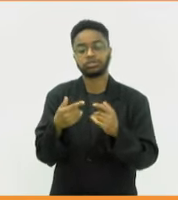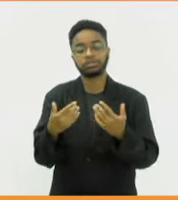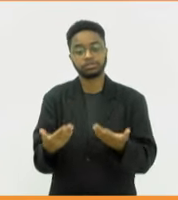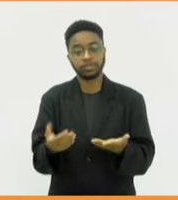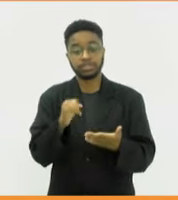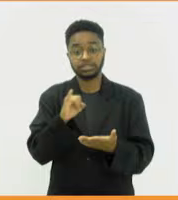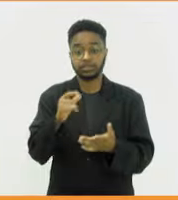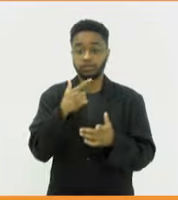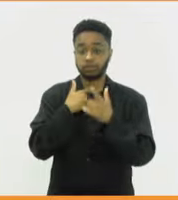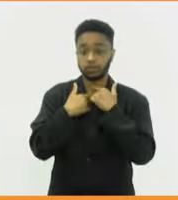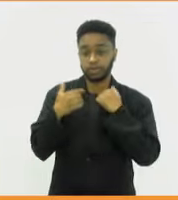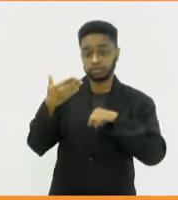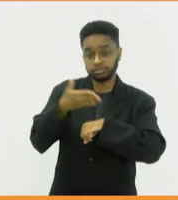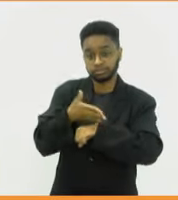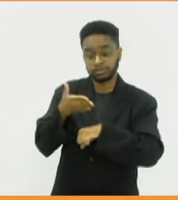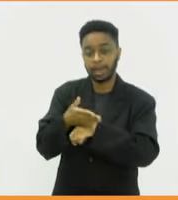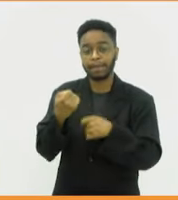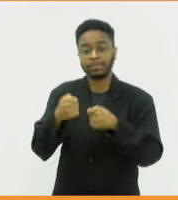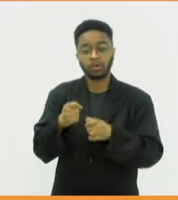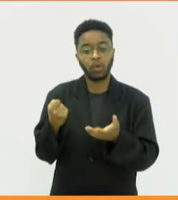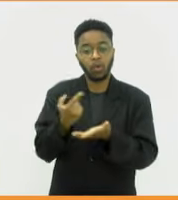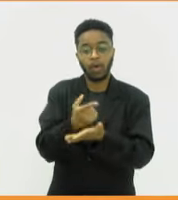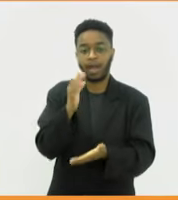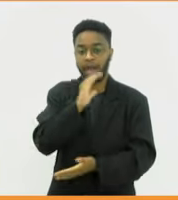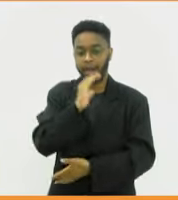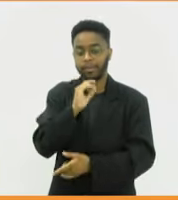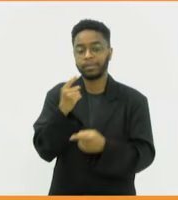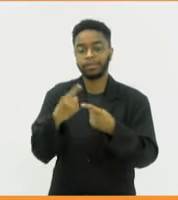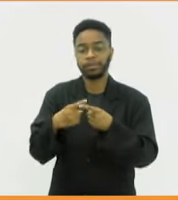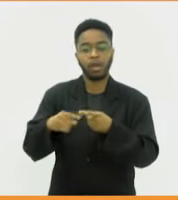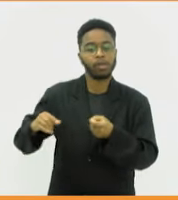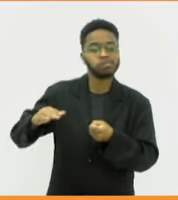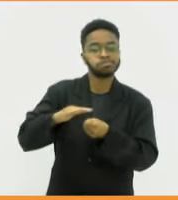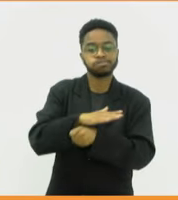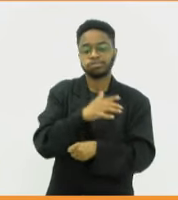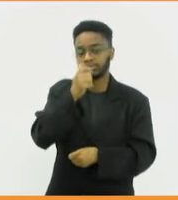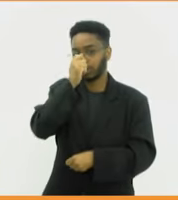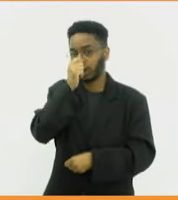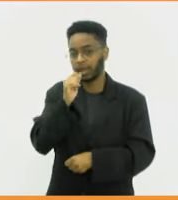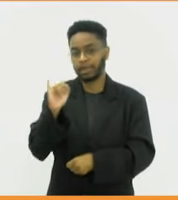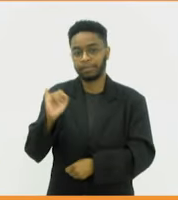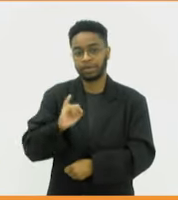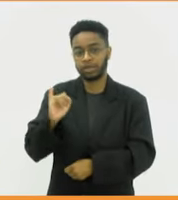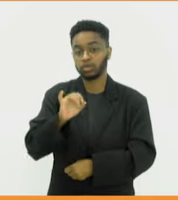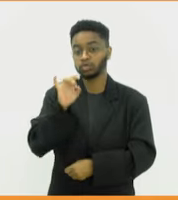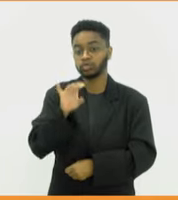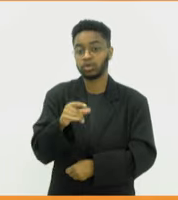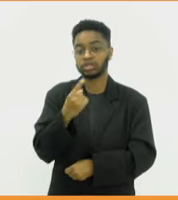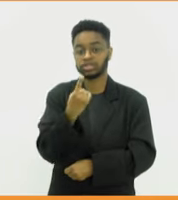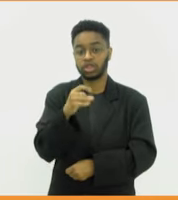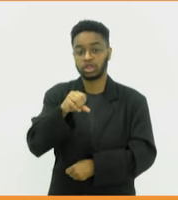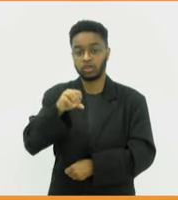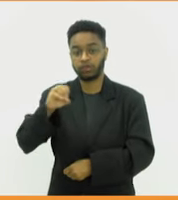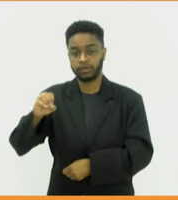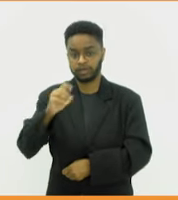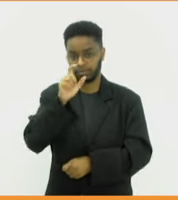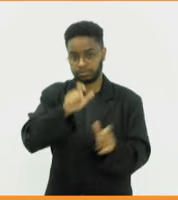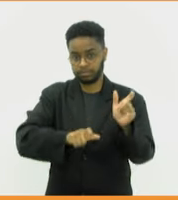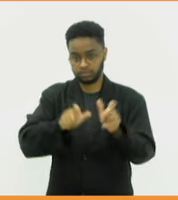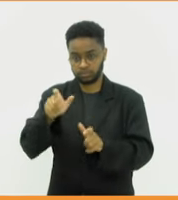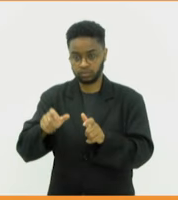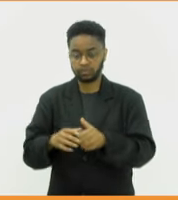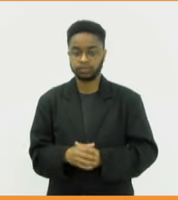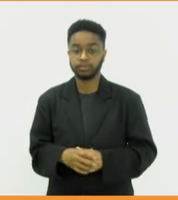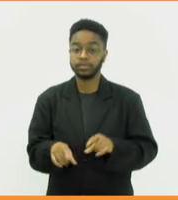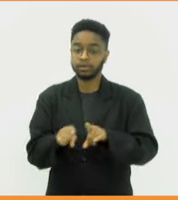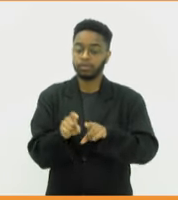quiser garantir o seu lugar deve comprar logo. A capacidade do Teatro Laura Alvim, em Ipanema, é de apenas 190 lugares. Na ocasião,